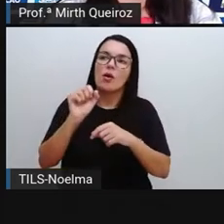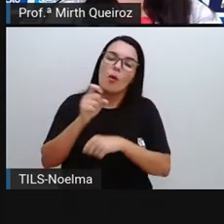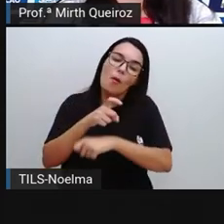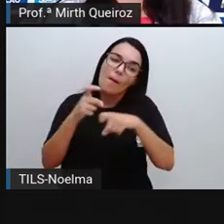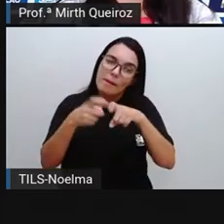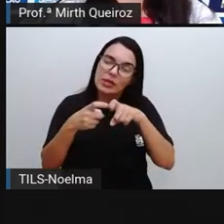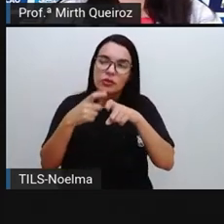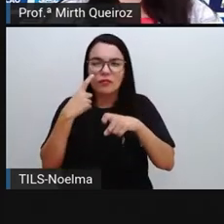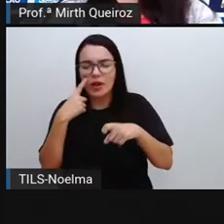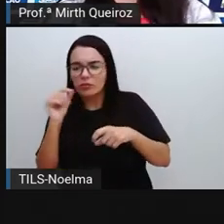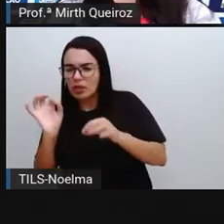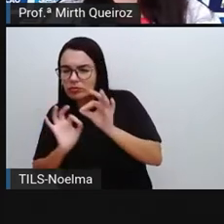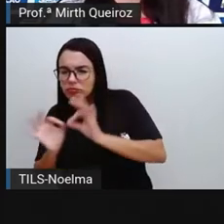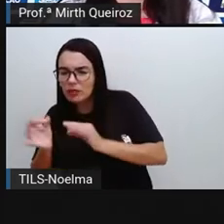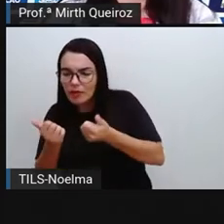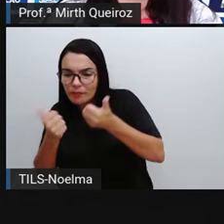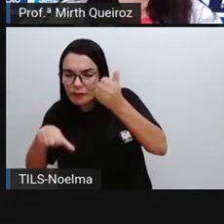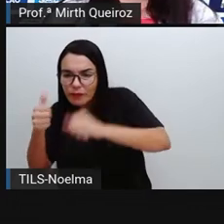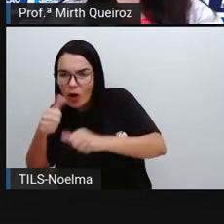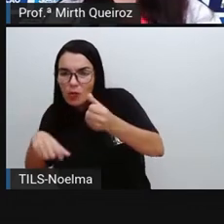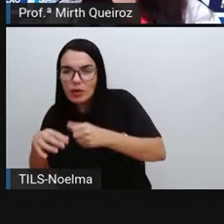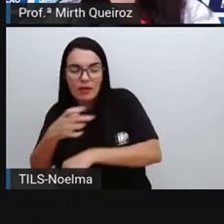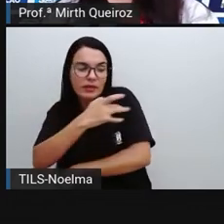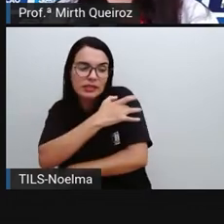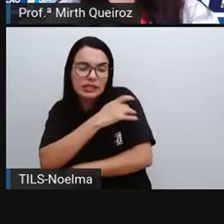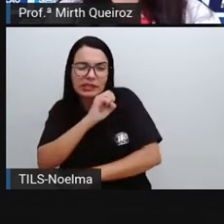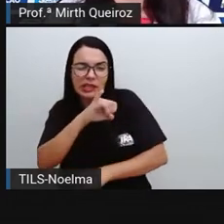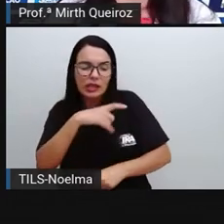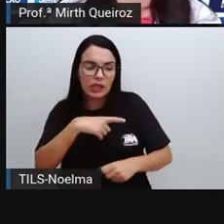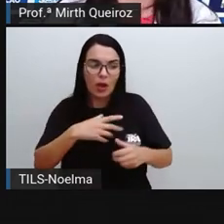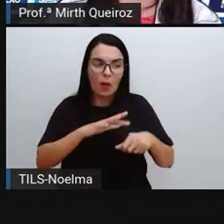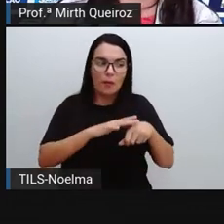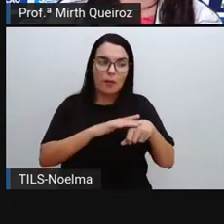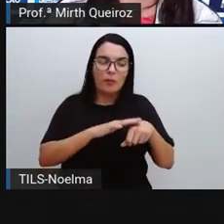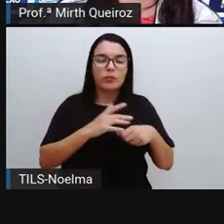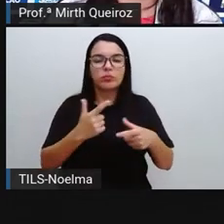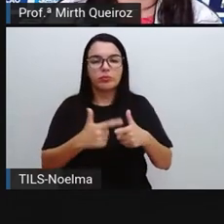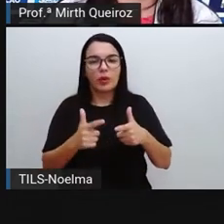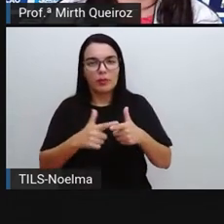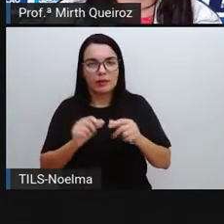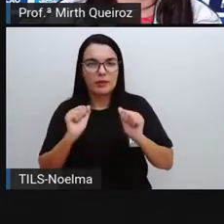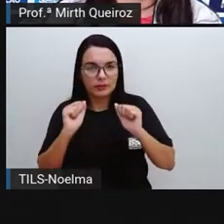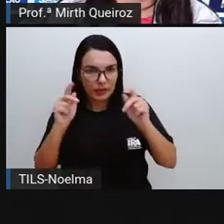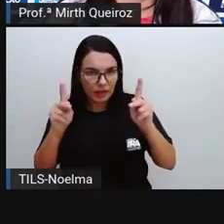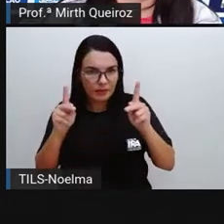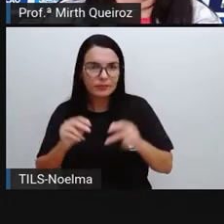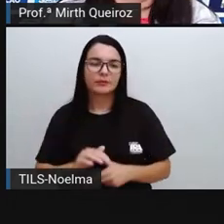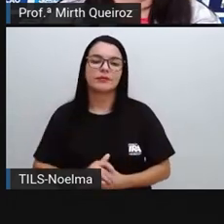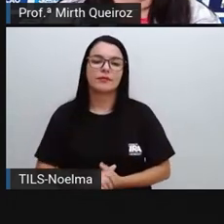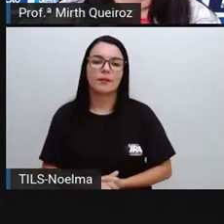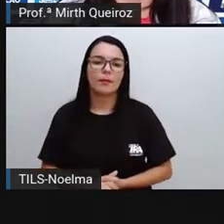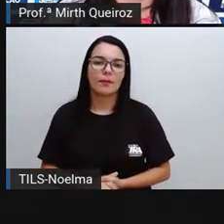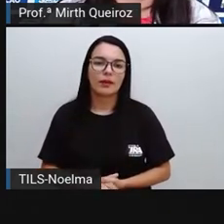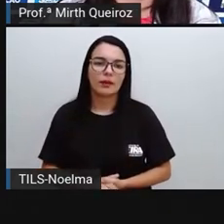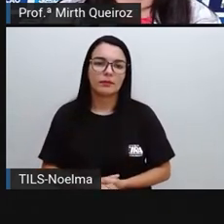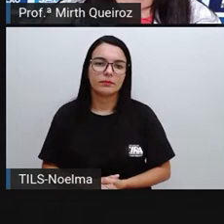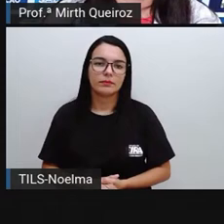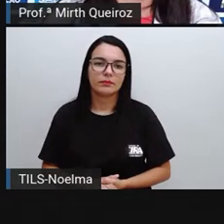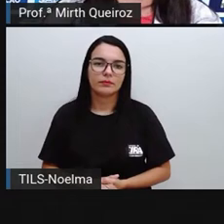da vacina, se tem algum tipo de reação, aí você poderia ter algum tipo de reação com a vacina,